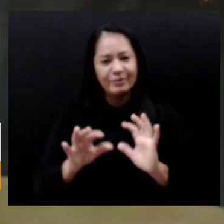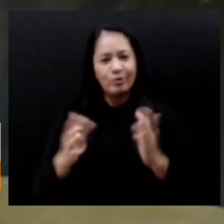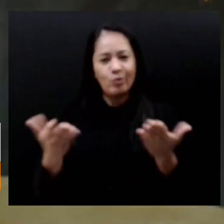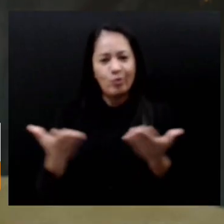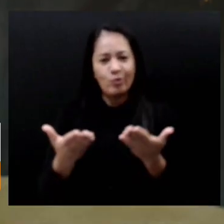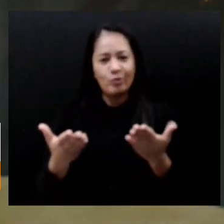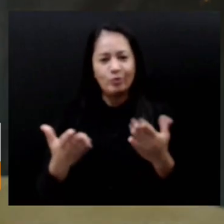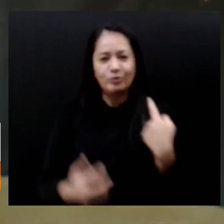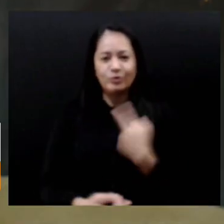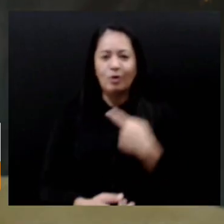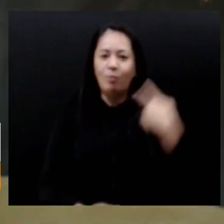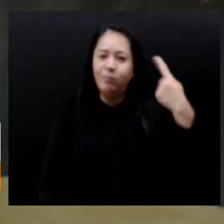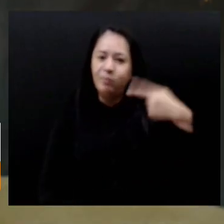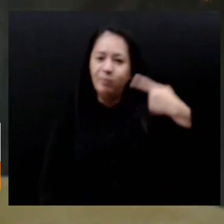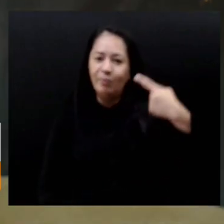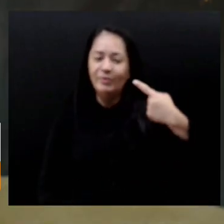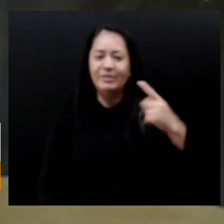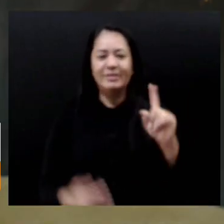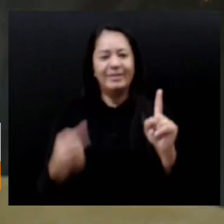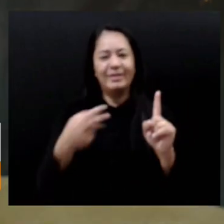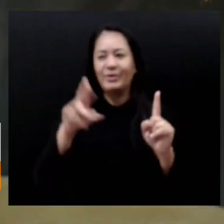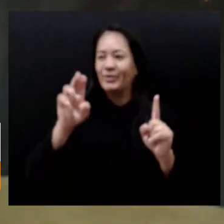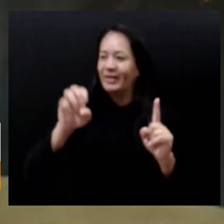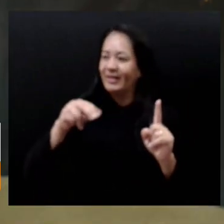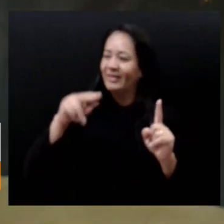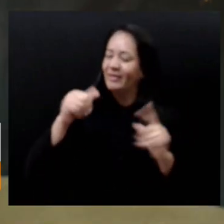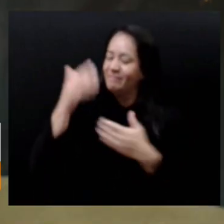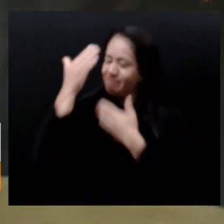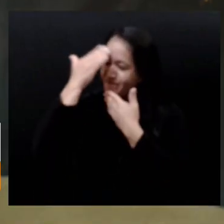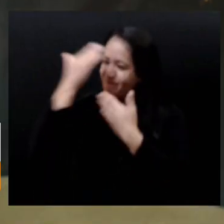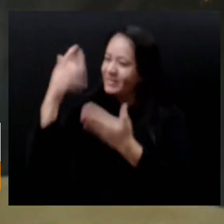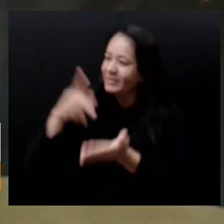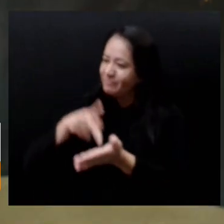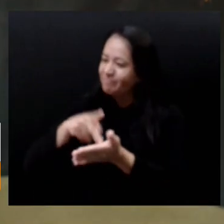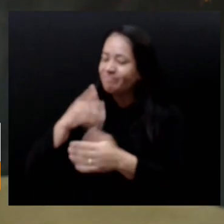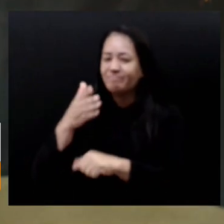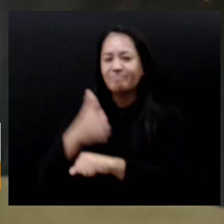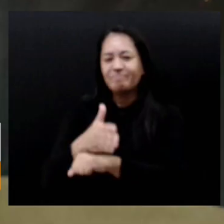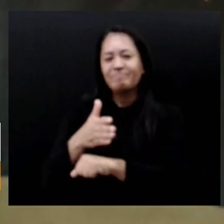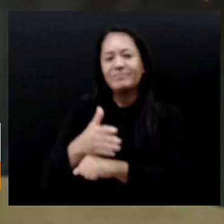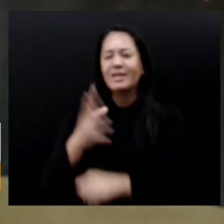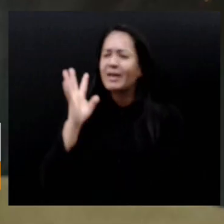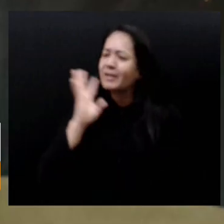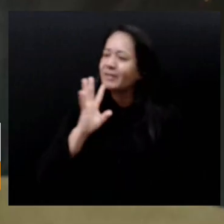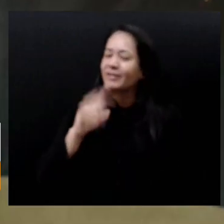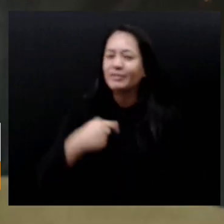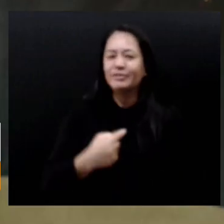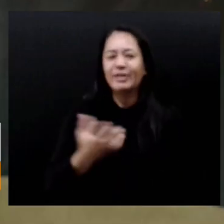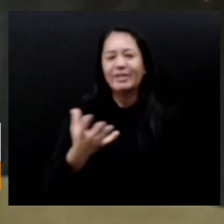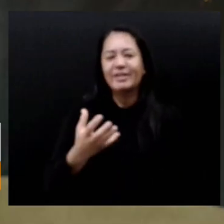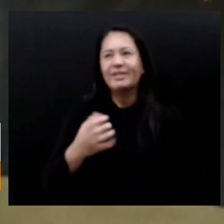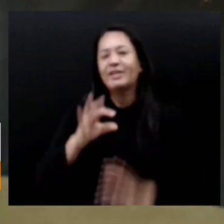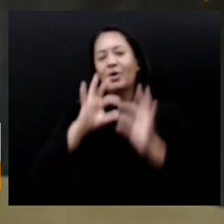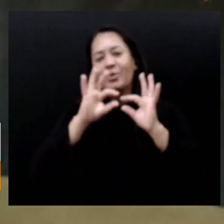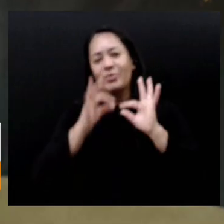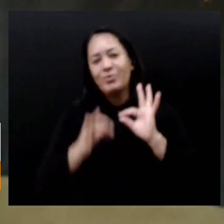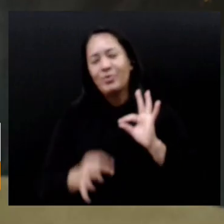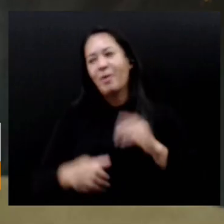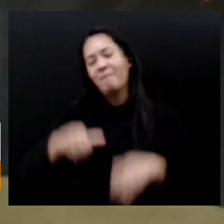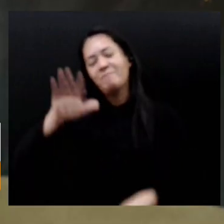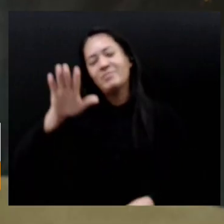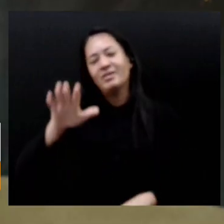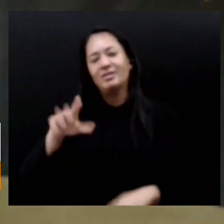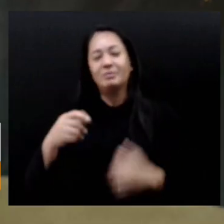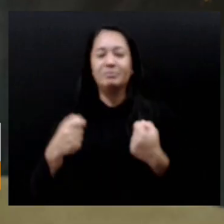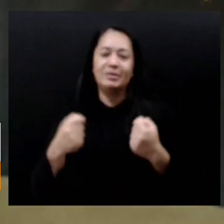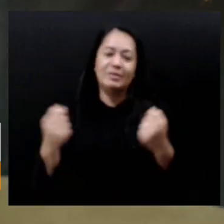criminal, doutor Renan. Obrigada, viu? Obrigada mesmo pela sua participação. Que legal. A gente queria ficar aqui conversando mais com vocês, mas a gente precisa encerrar.